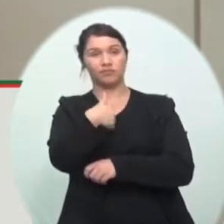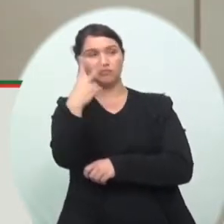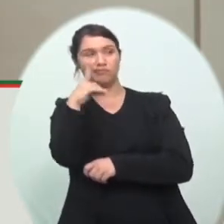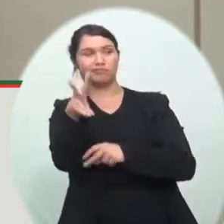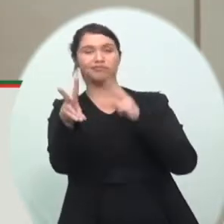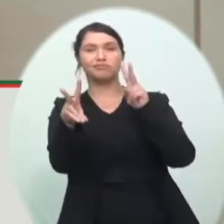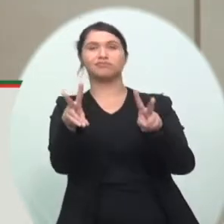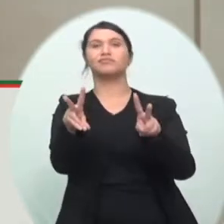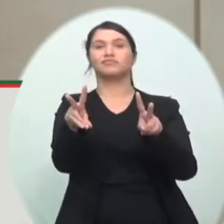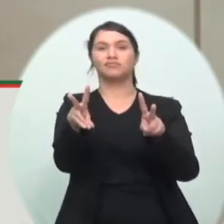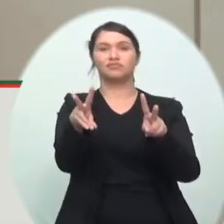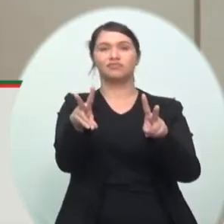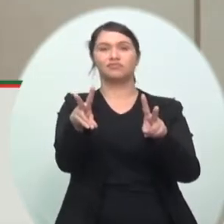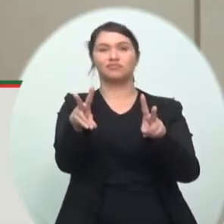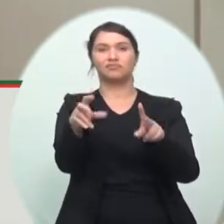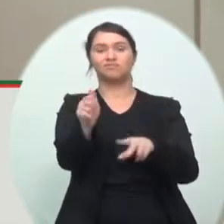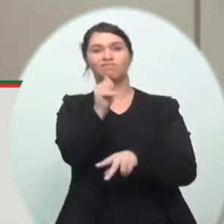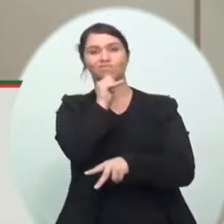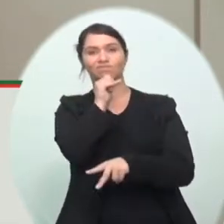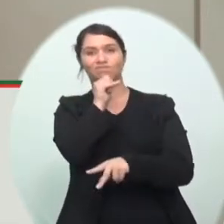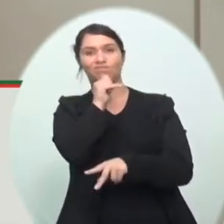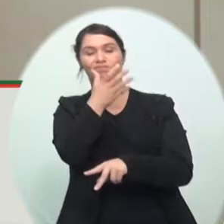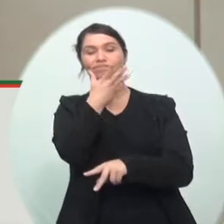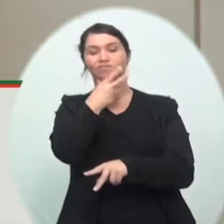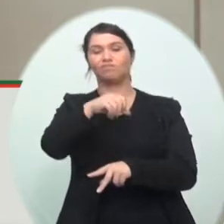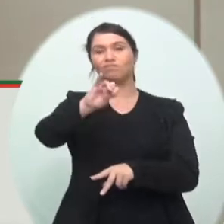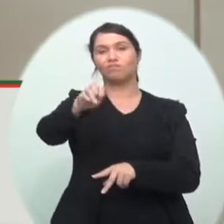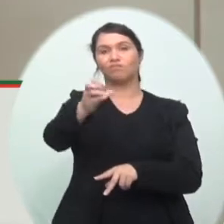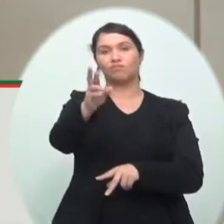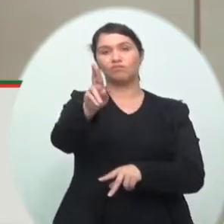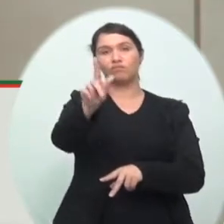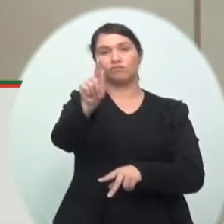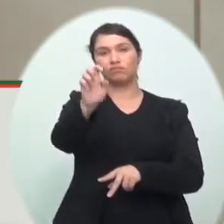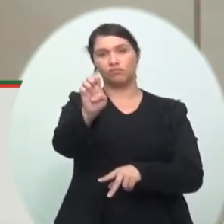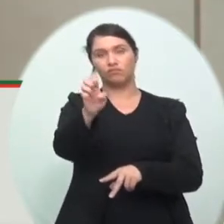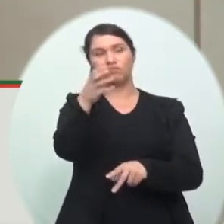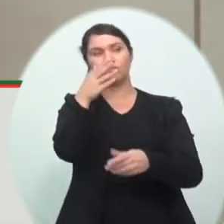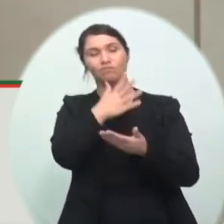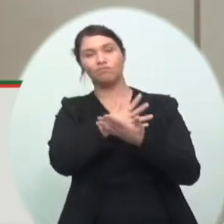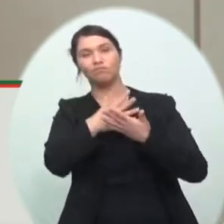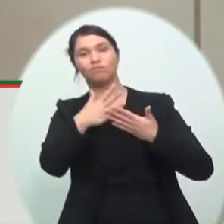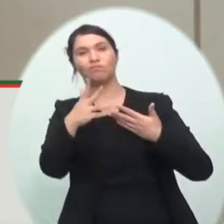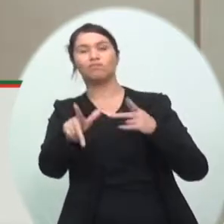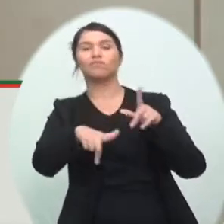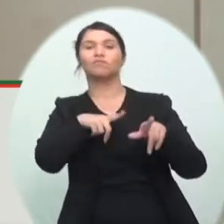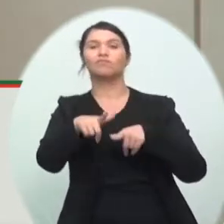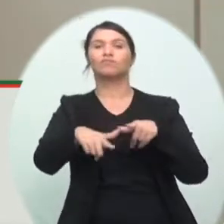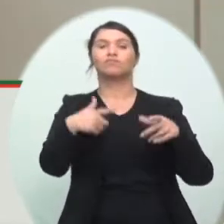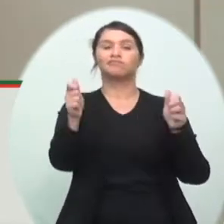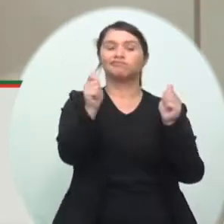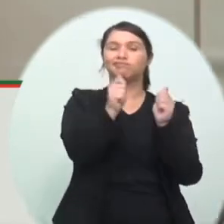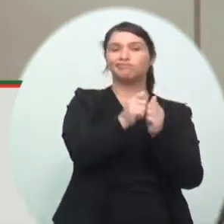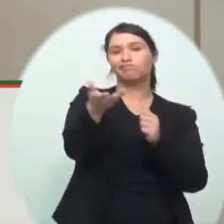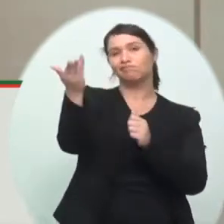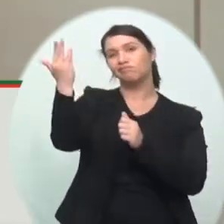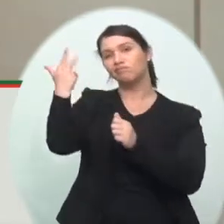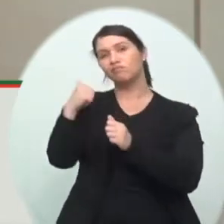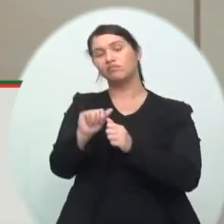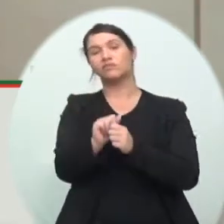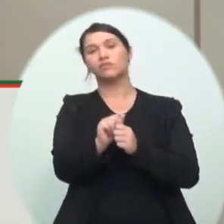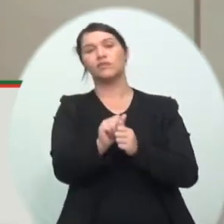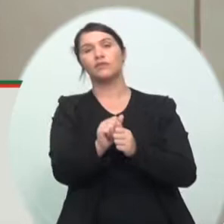olhando, né, o exemplo do seu Jorge, a pessoa que foi, né, acompanhou vocês e era uma